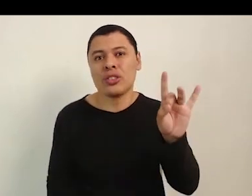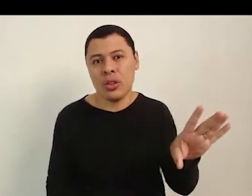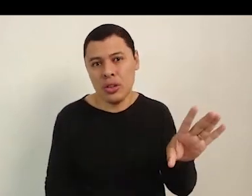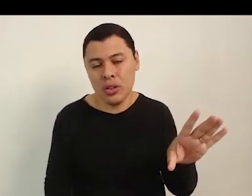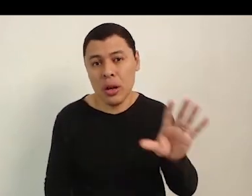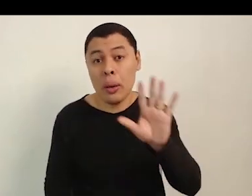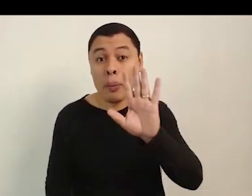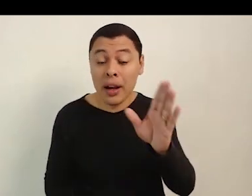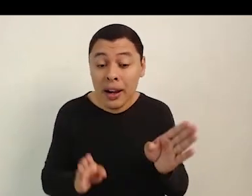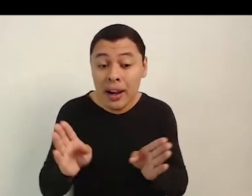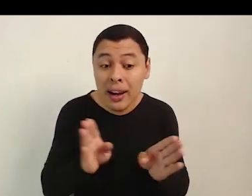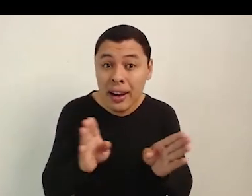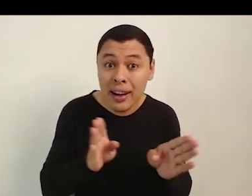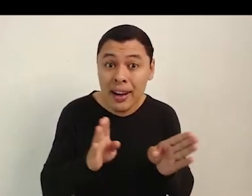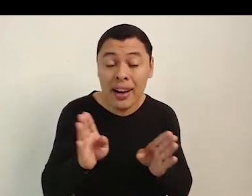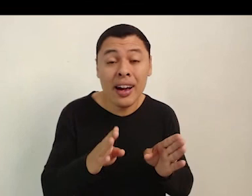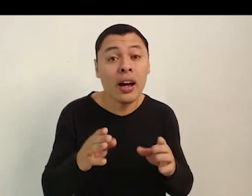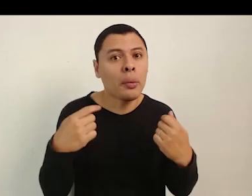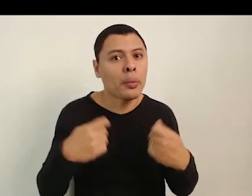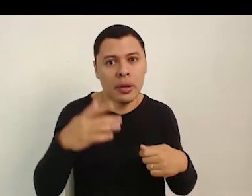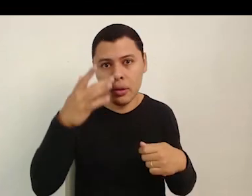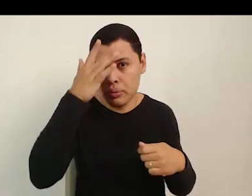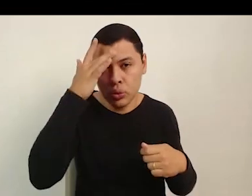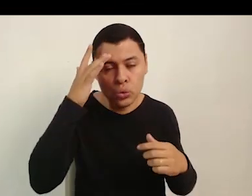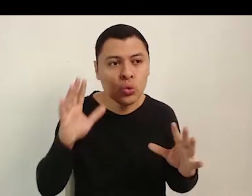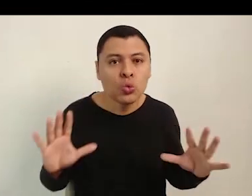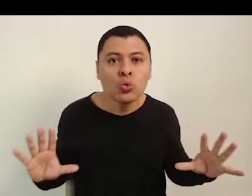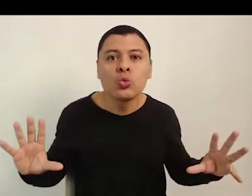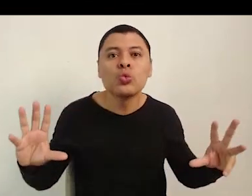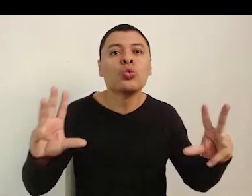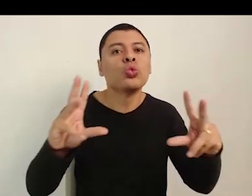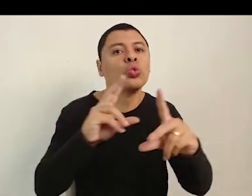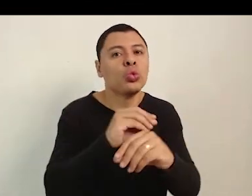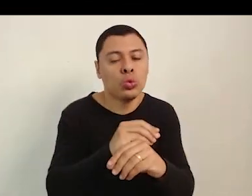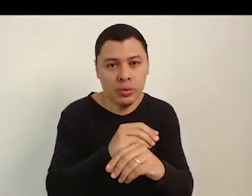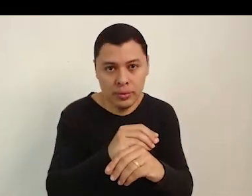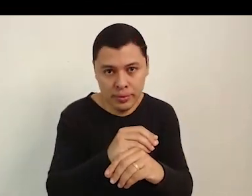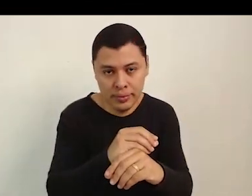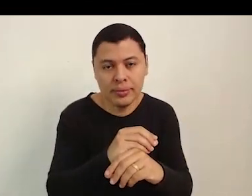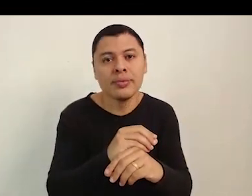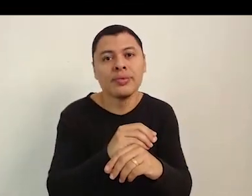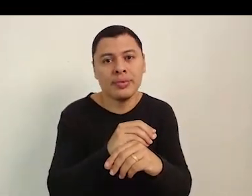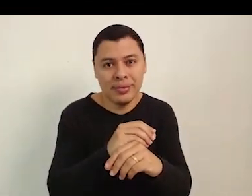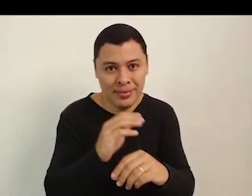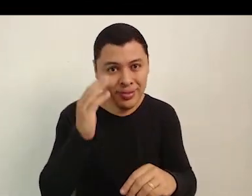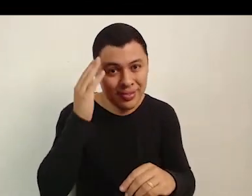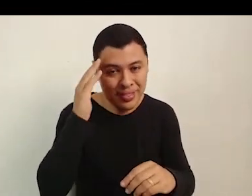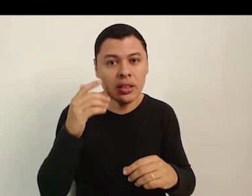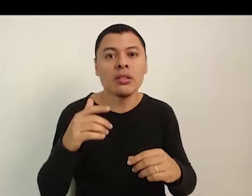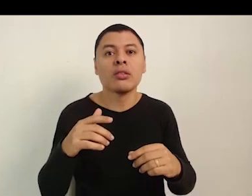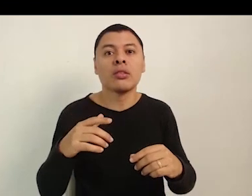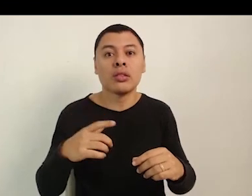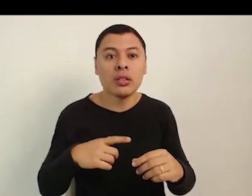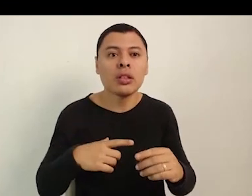gente fala em acessibilidade, a gente está falando de uma questão universal, um desenho universal. Então, a gente tem que cobrir as necessidades, os